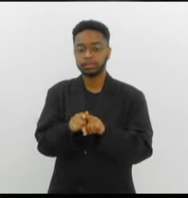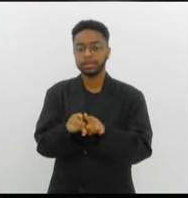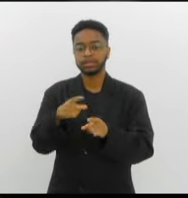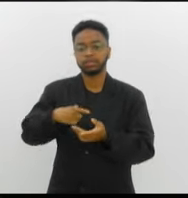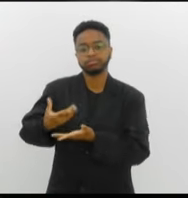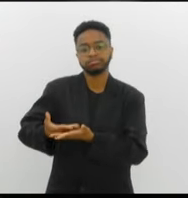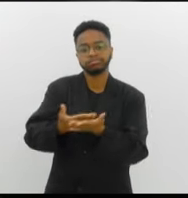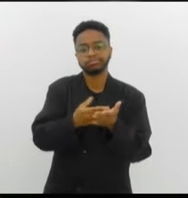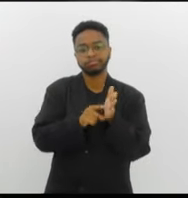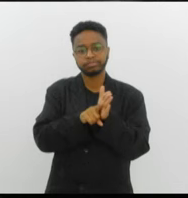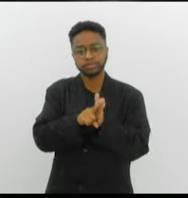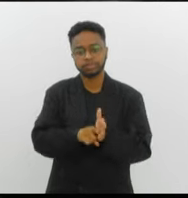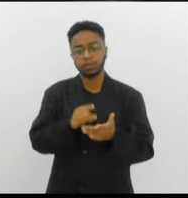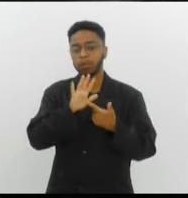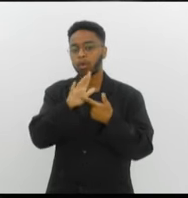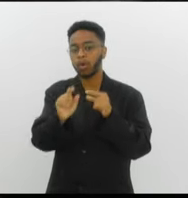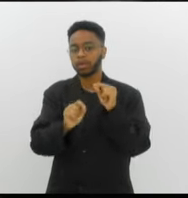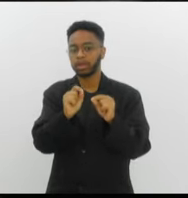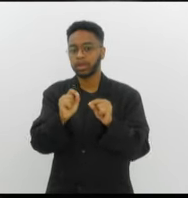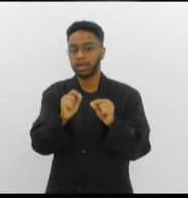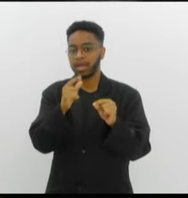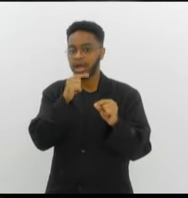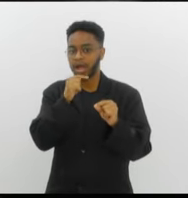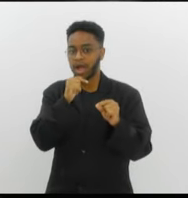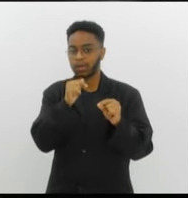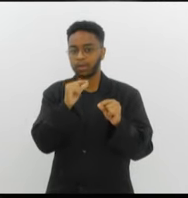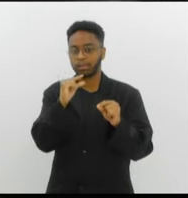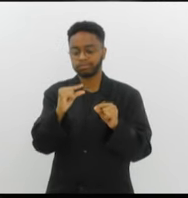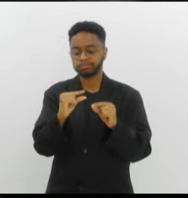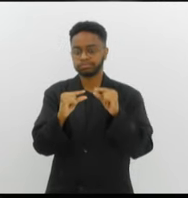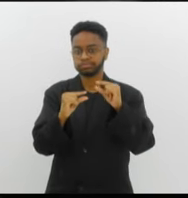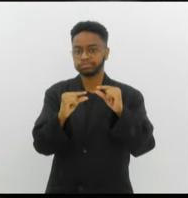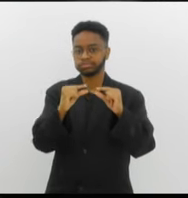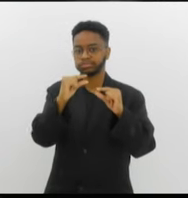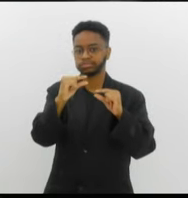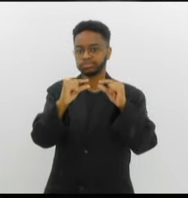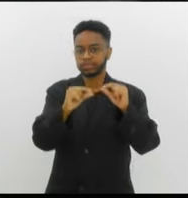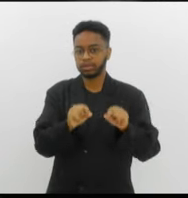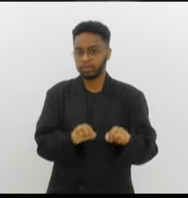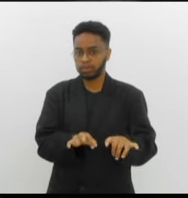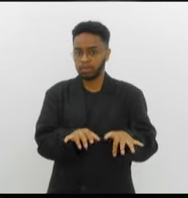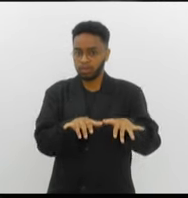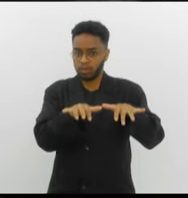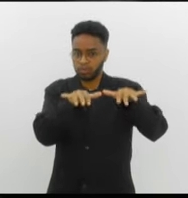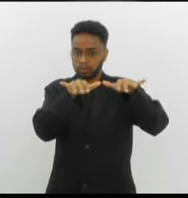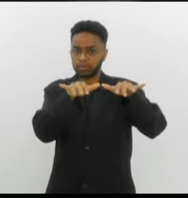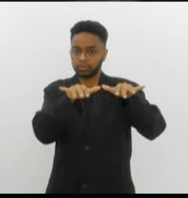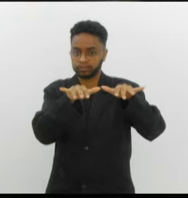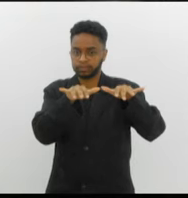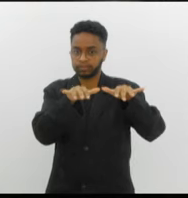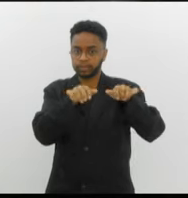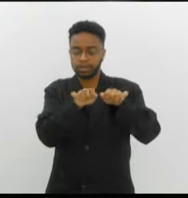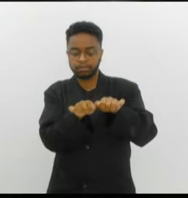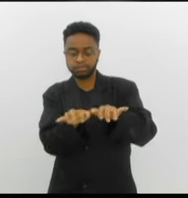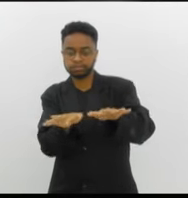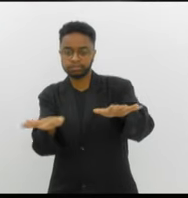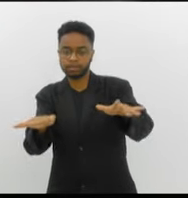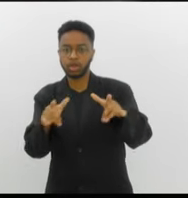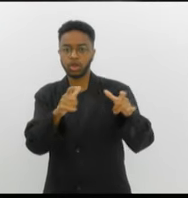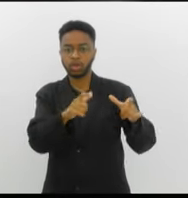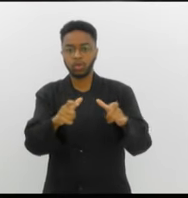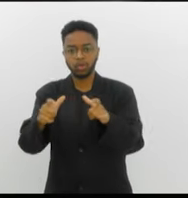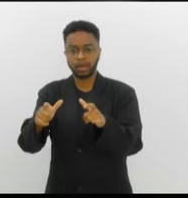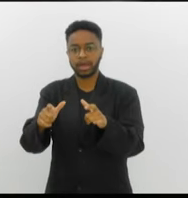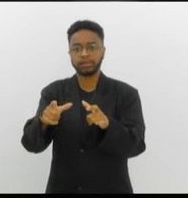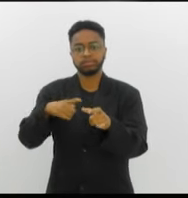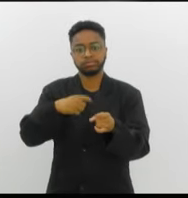hidrográficos estão mostrando que o mar vem paulatinamente recuperando seus territórios perdidos.